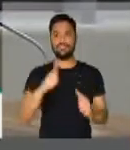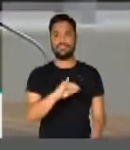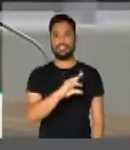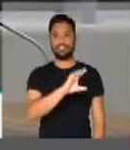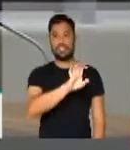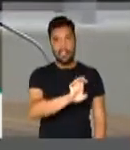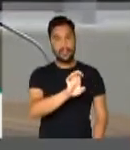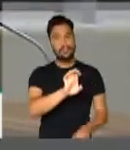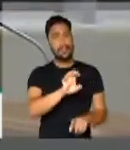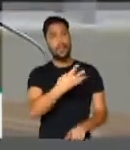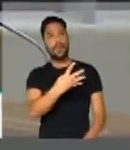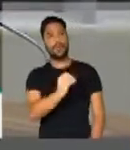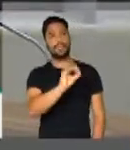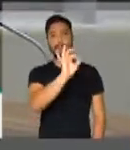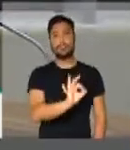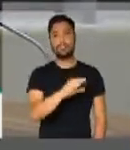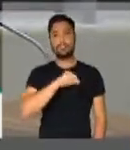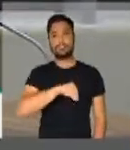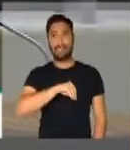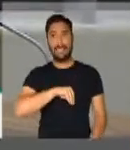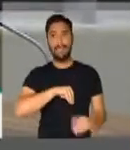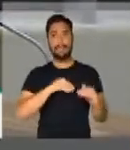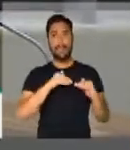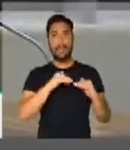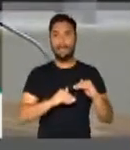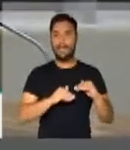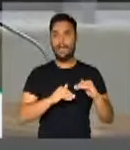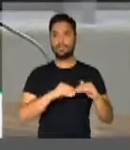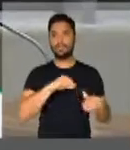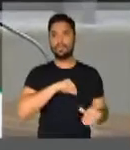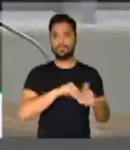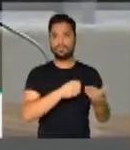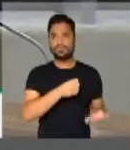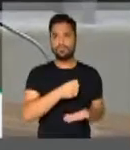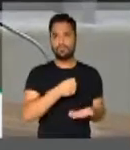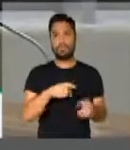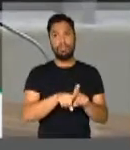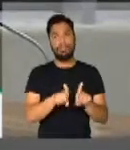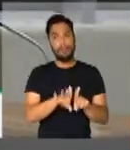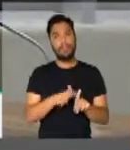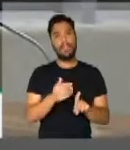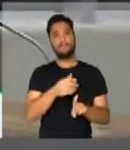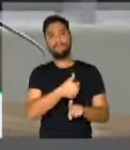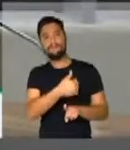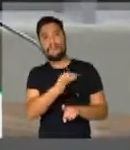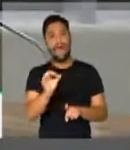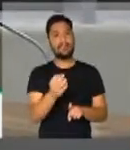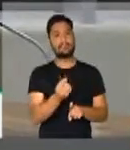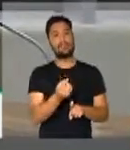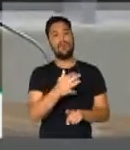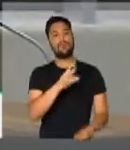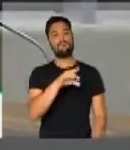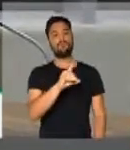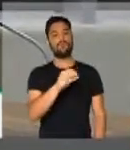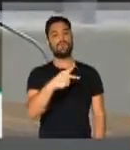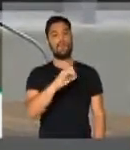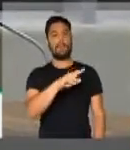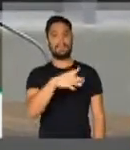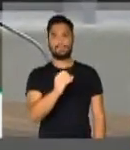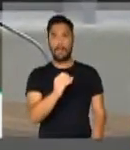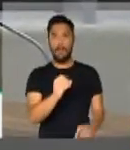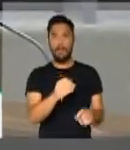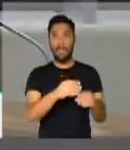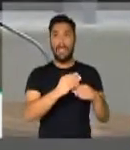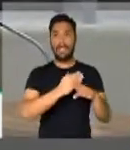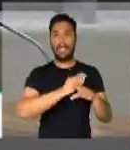tem 40% dos aposentados ganhando menos que um salário mínimo e que mais de 10 fundos de pensão faliram sem